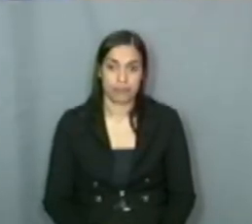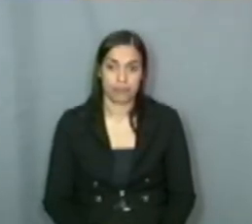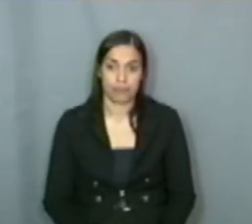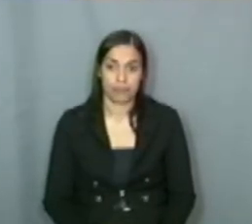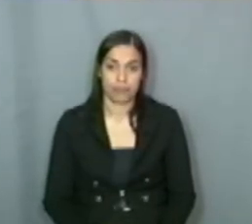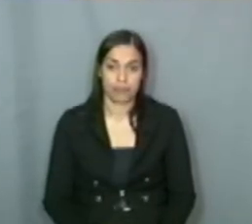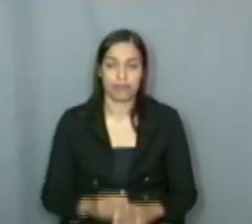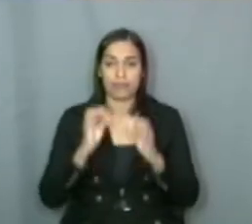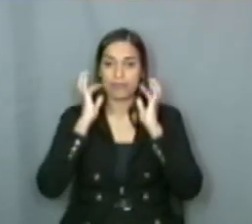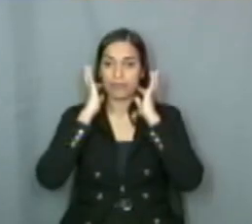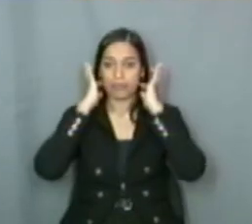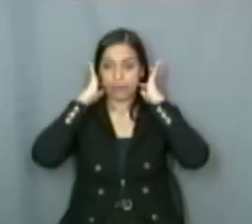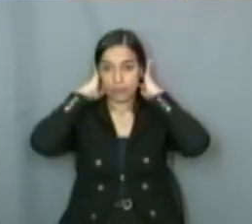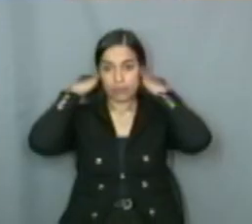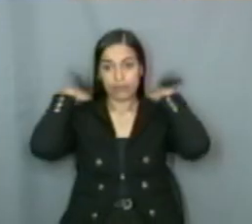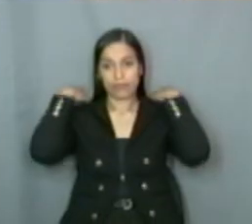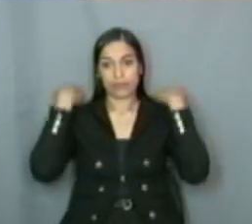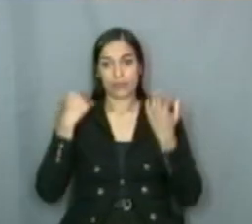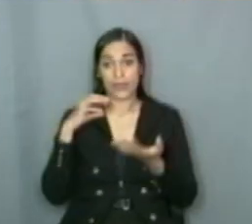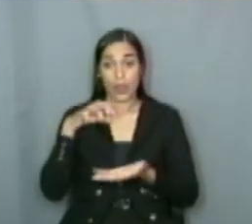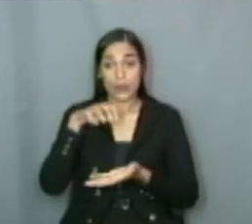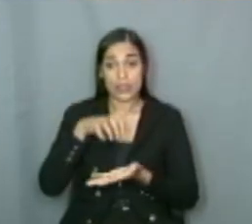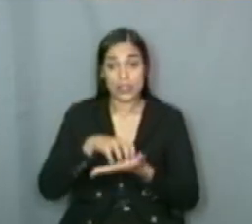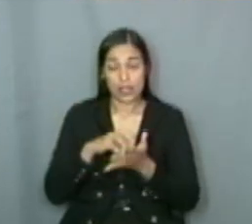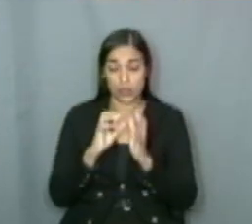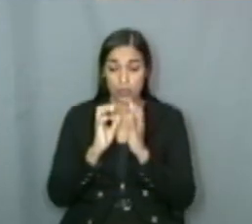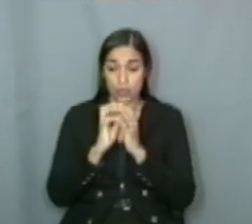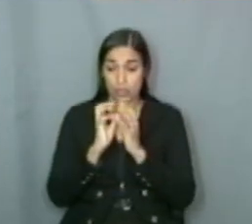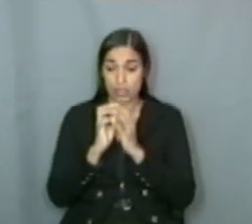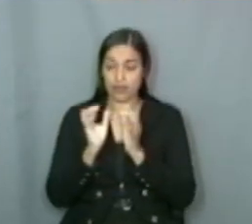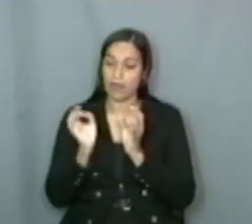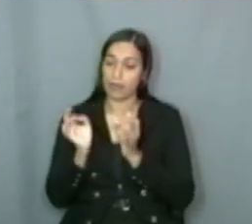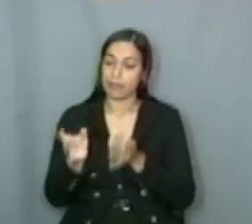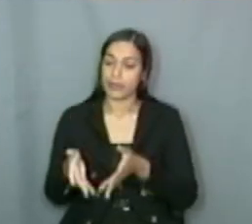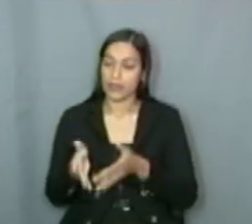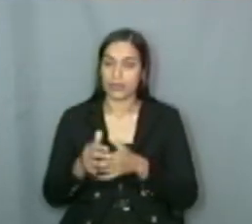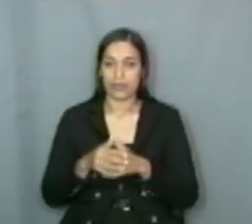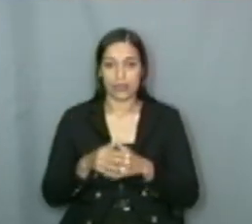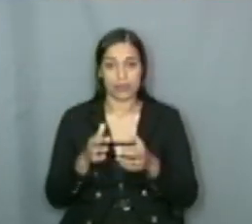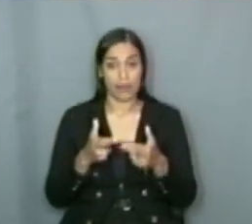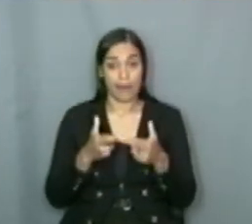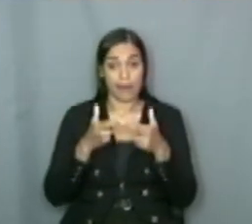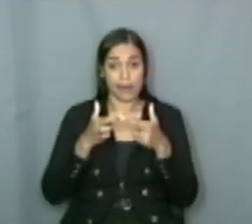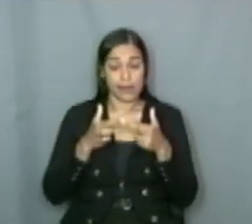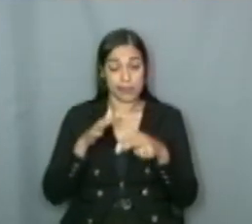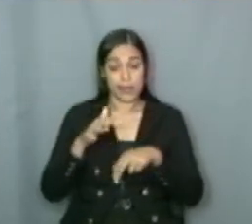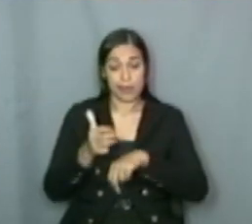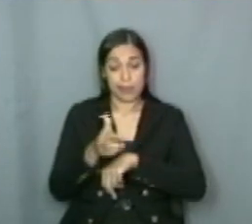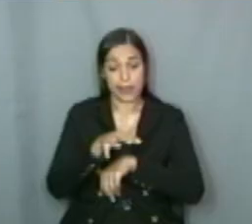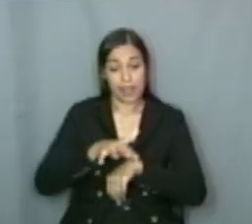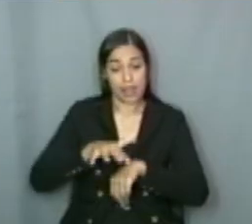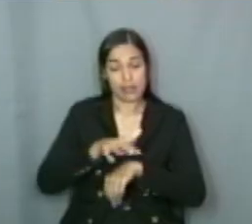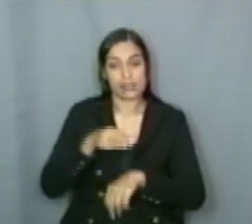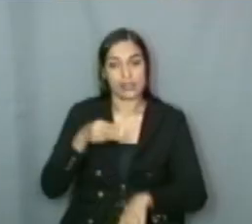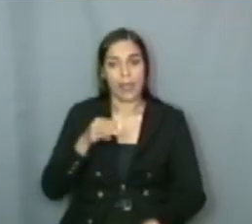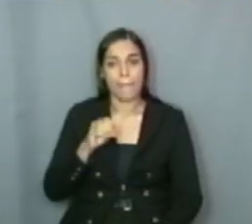Enquanto isso, está o centro do Recife abandonado. E aqui eu faço um requerimento para a Praça Maciel Pinheiro.